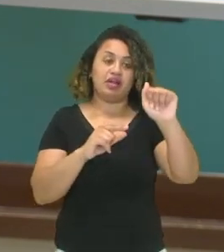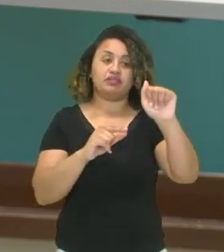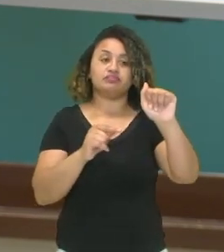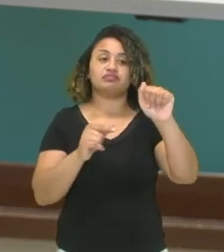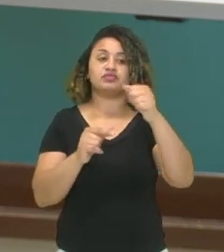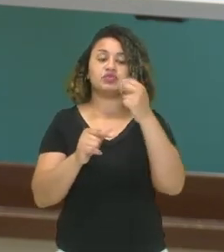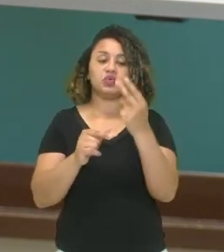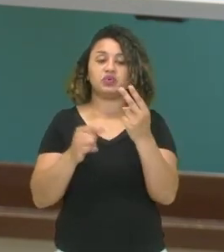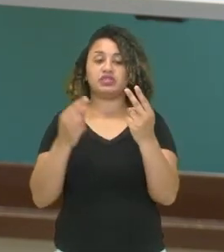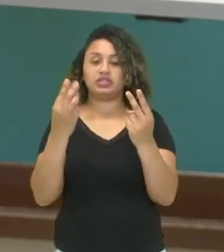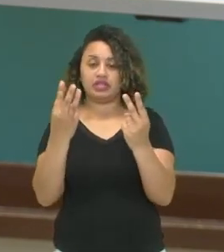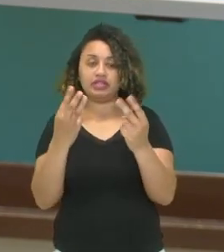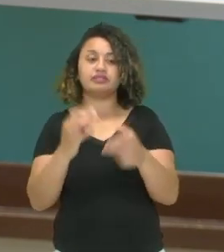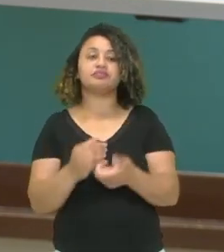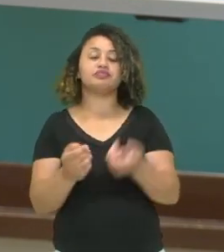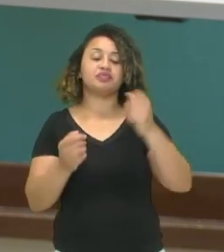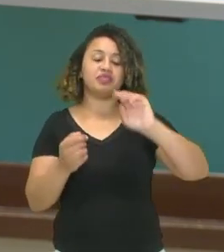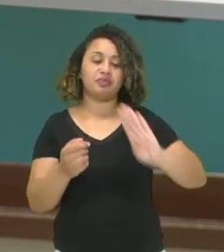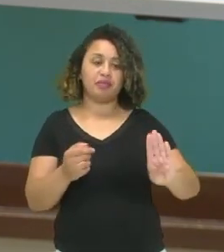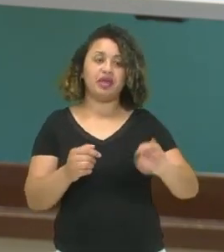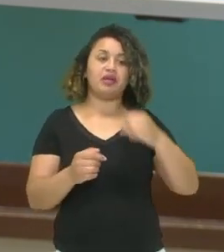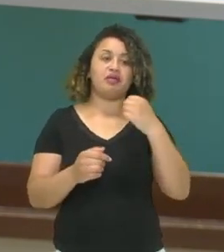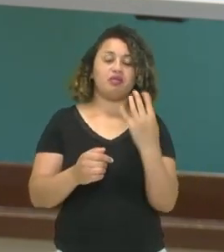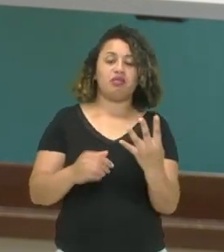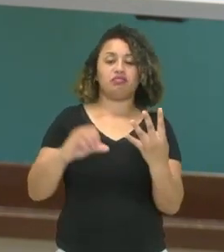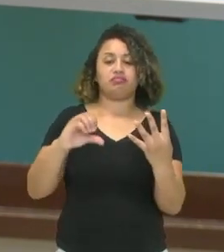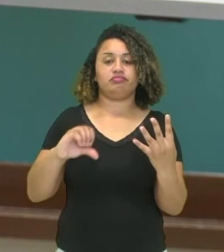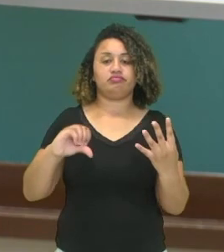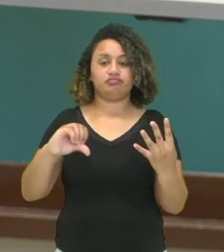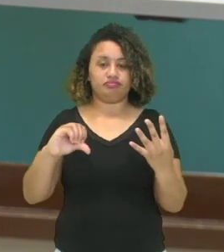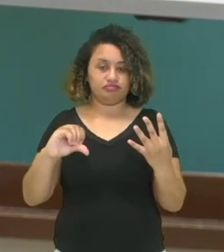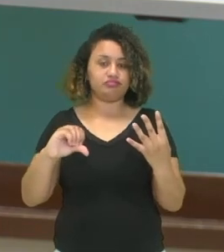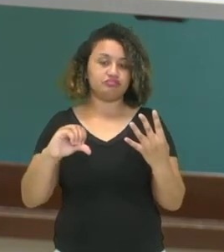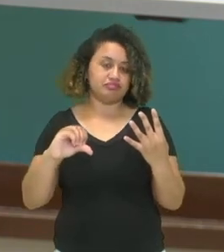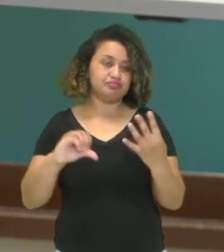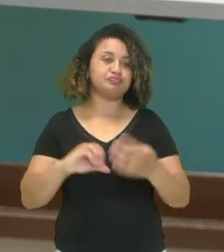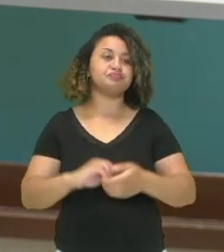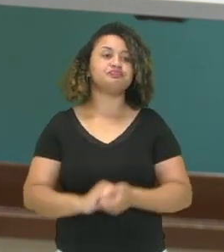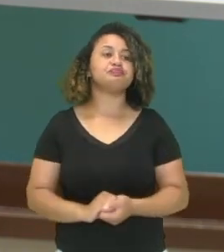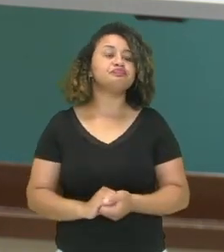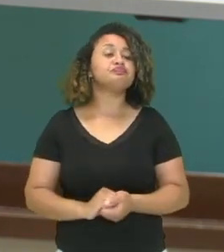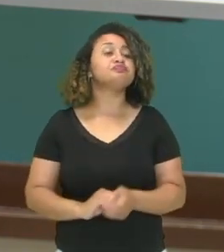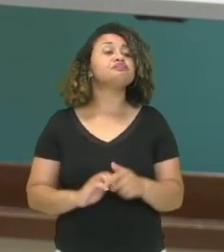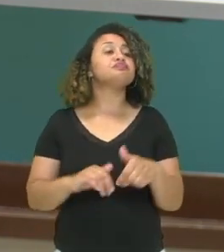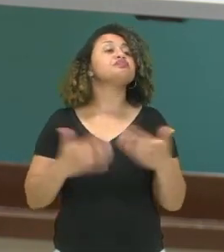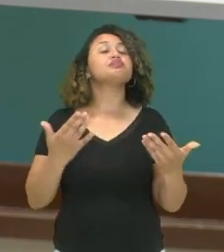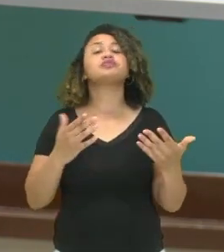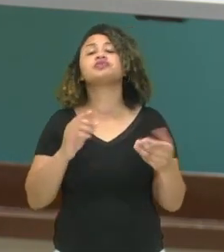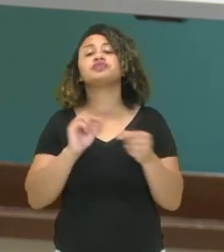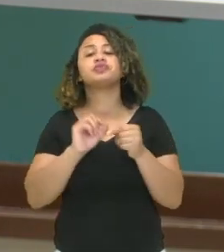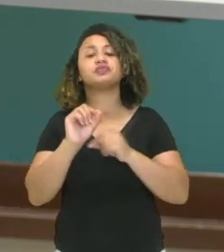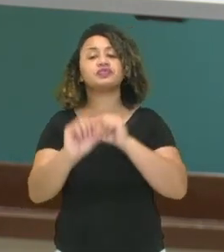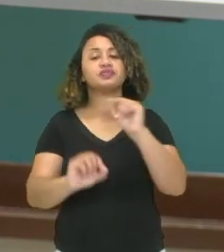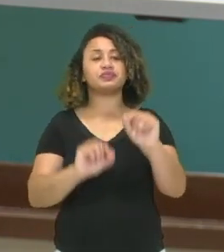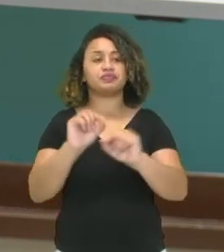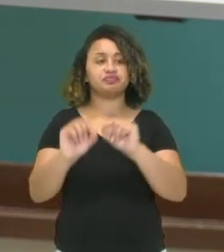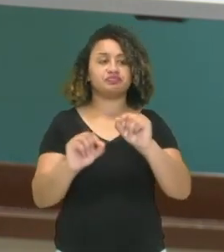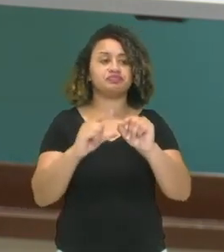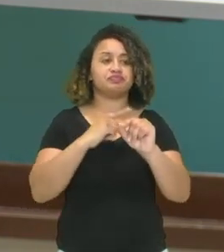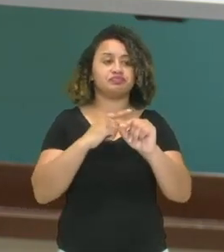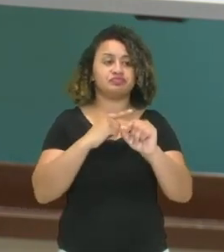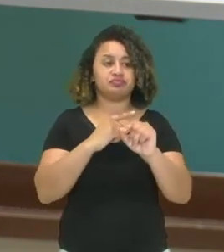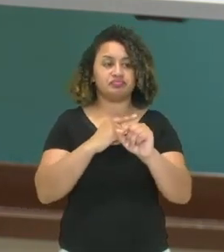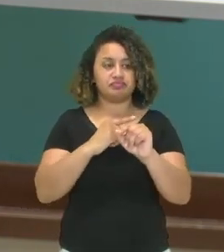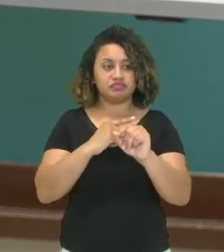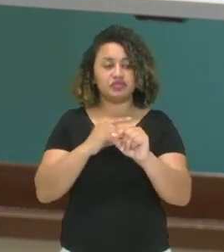as coordenadas 2 e 3, e o ponto B, com as coordenadas 4 e 9. Então, o que eu vou fazer aqui? O coeficiente